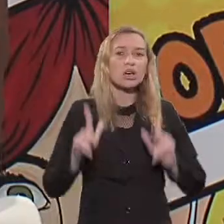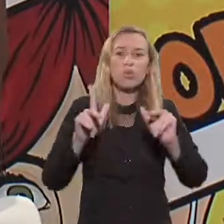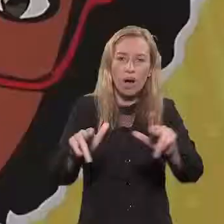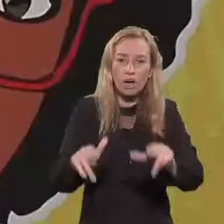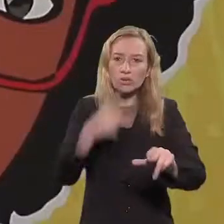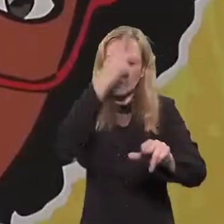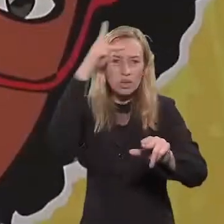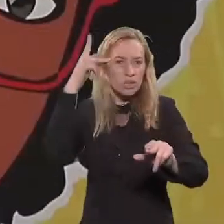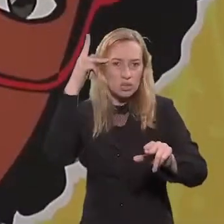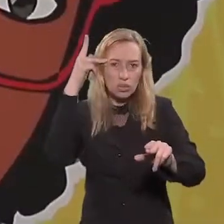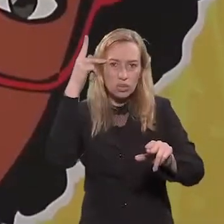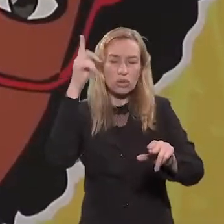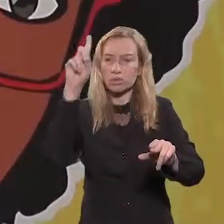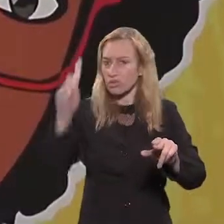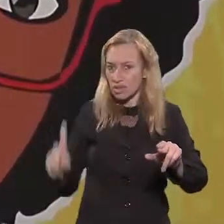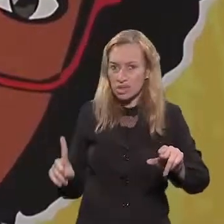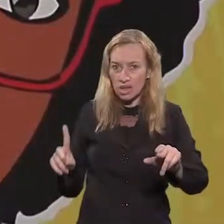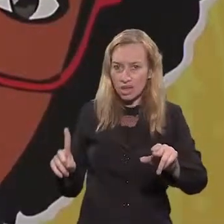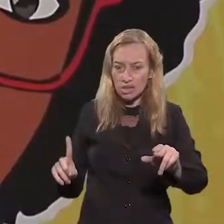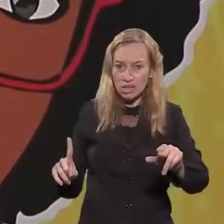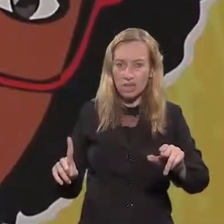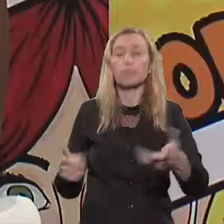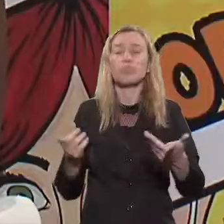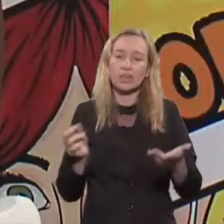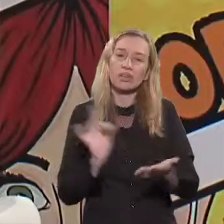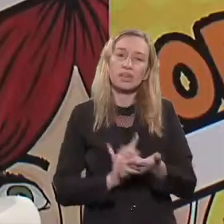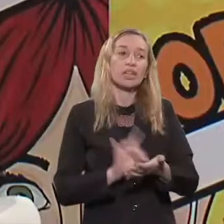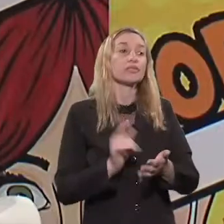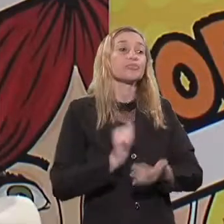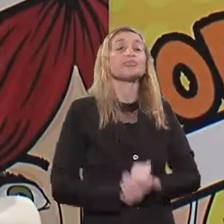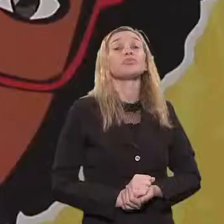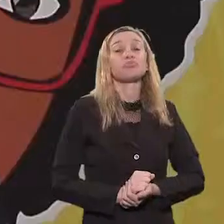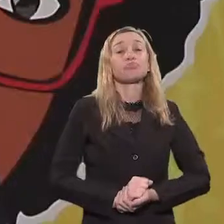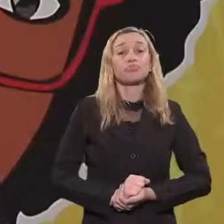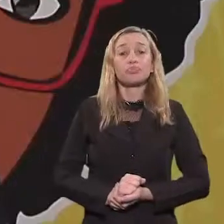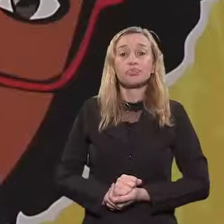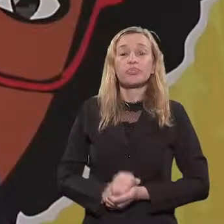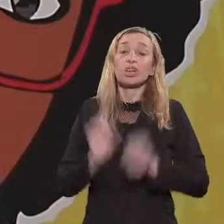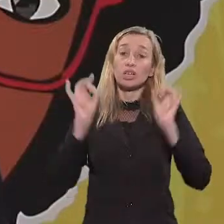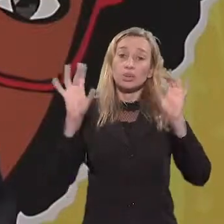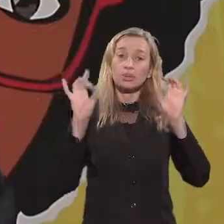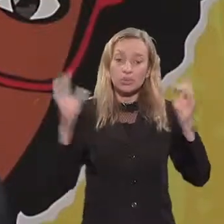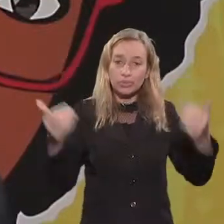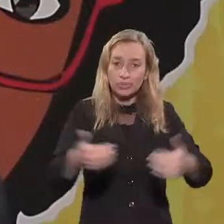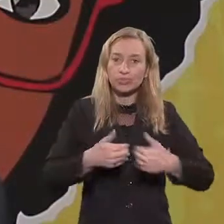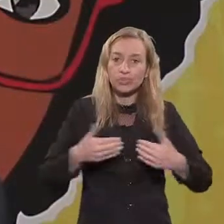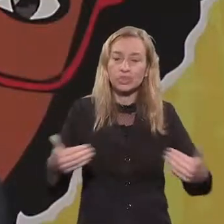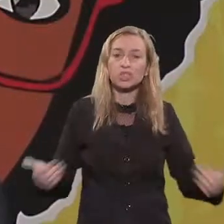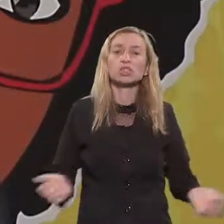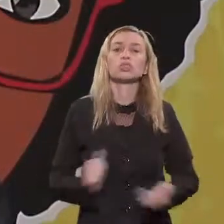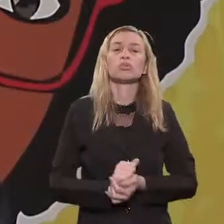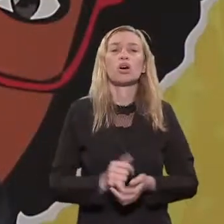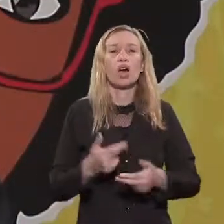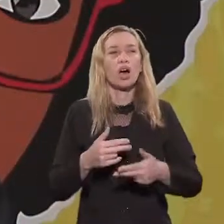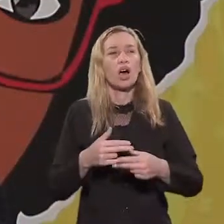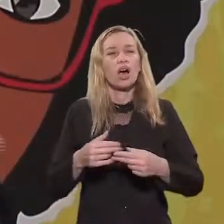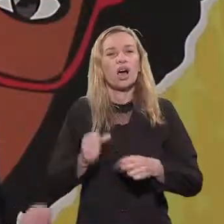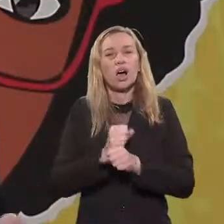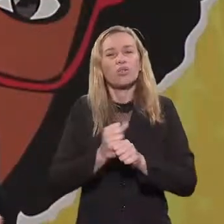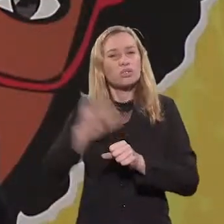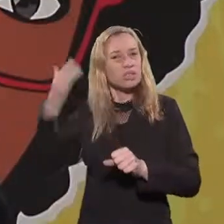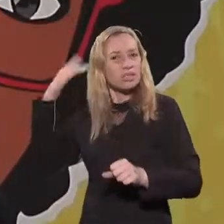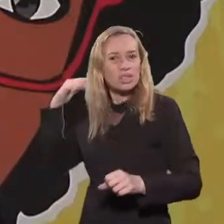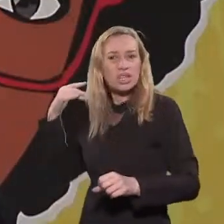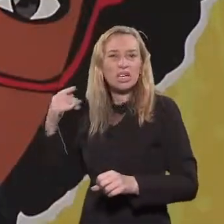os mesmos direitos de uma pessoa com deficiência, não é essa? É porque, na verdade, especialmente o autismo, há alguns